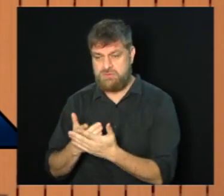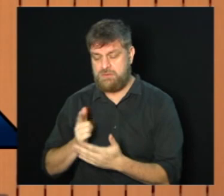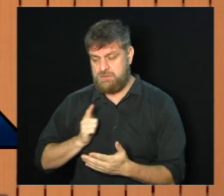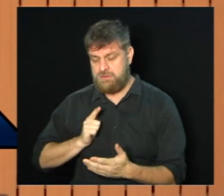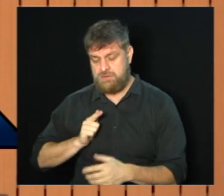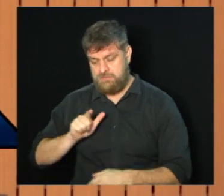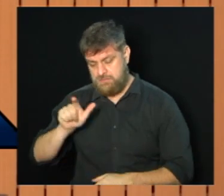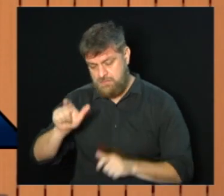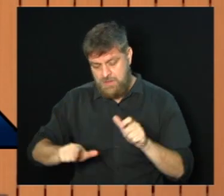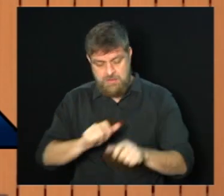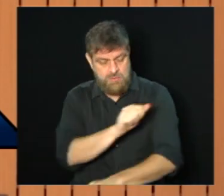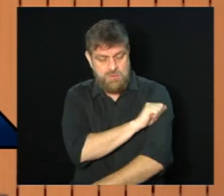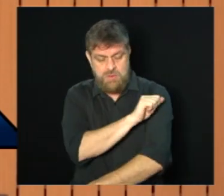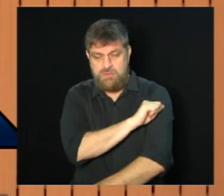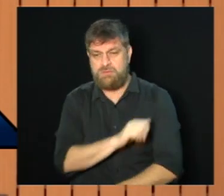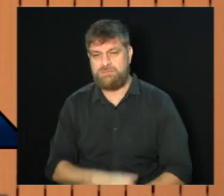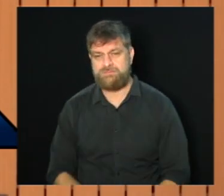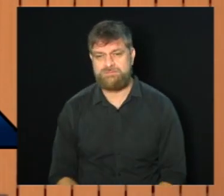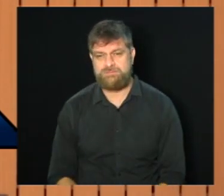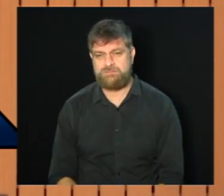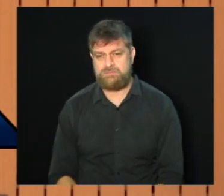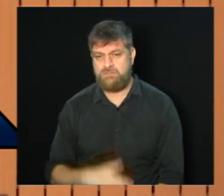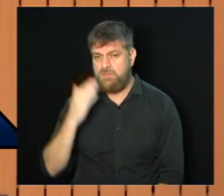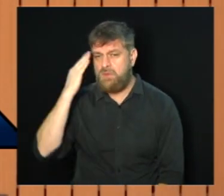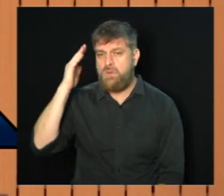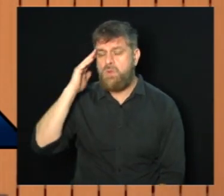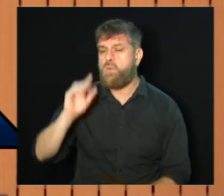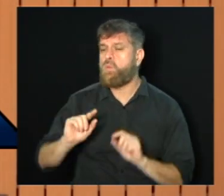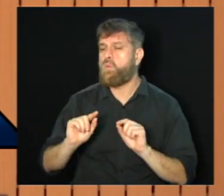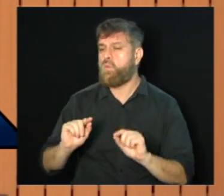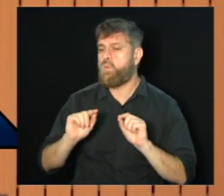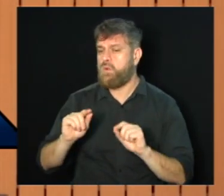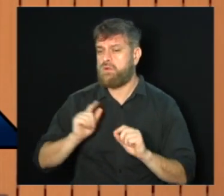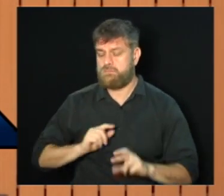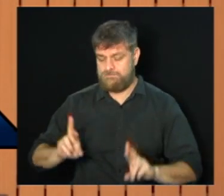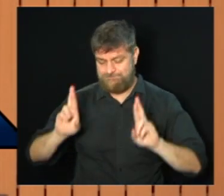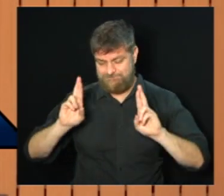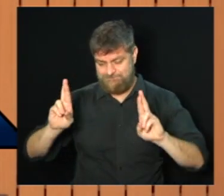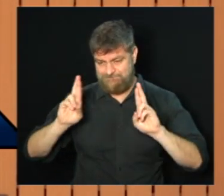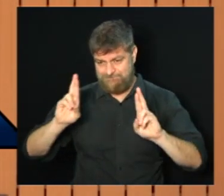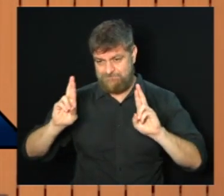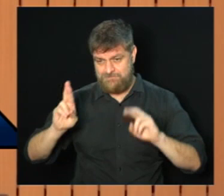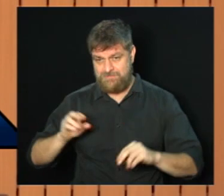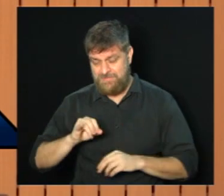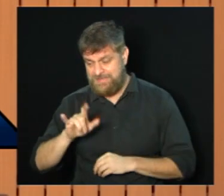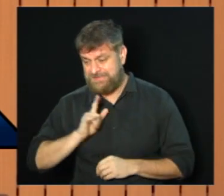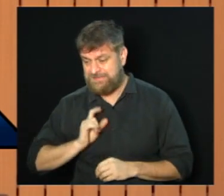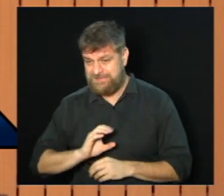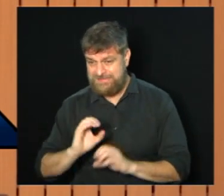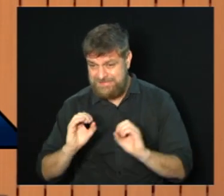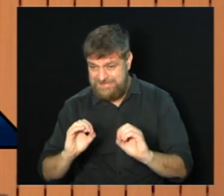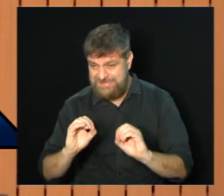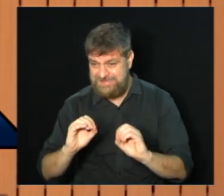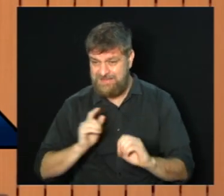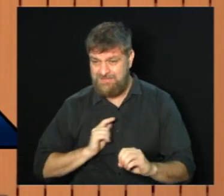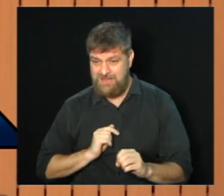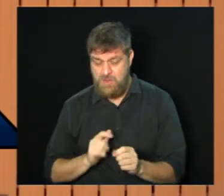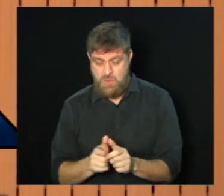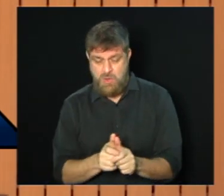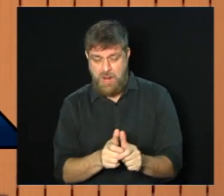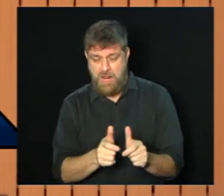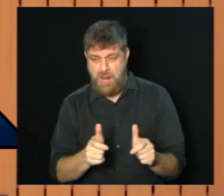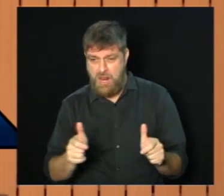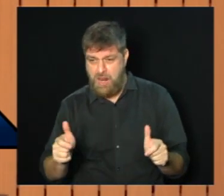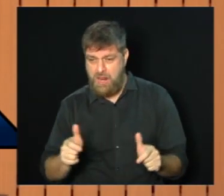alunos. Nós entendemos que, dessa maneira, a expectativa é, se não zerar, pelo menos atender o maior